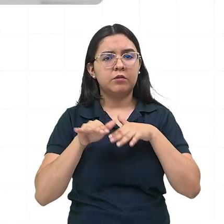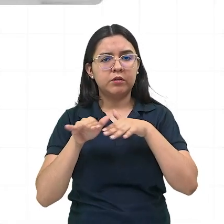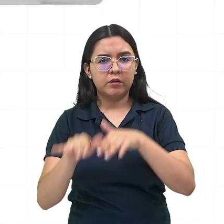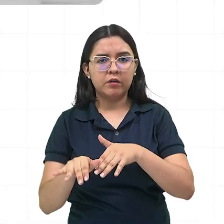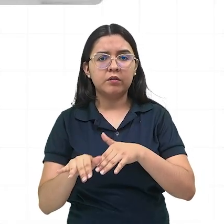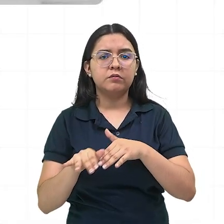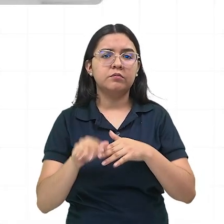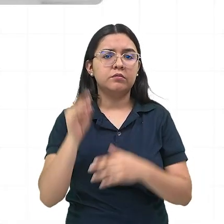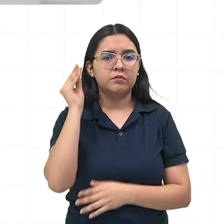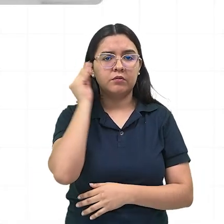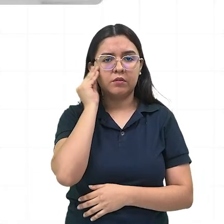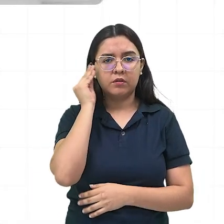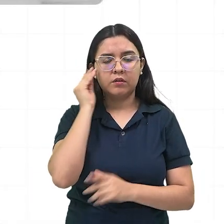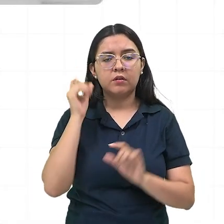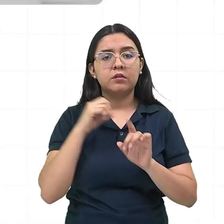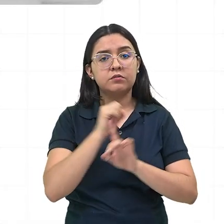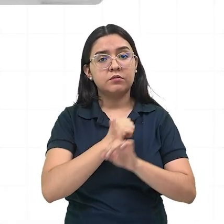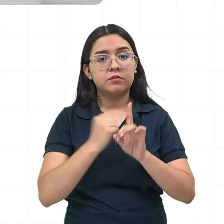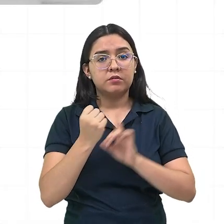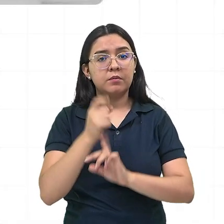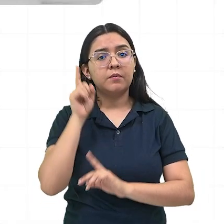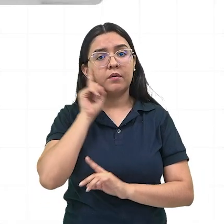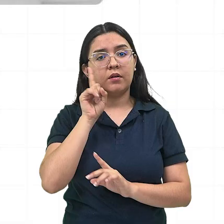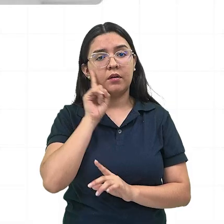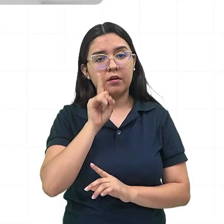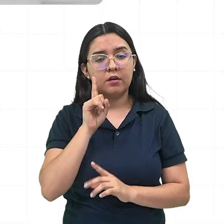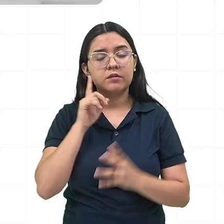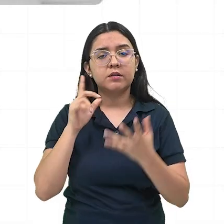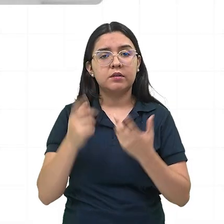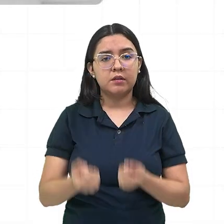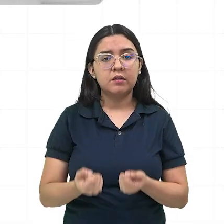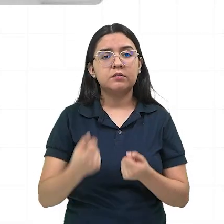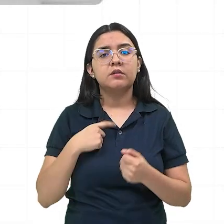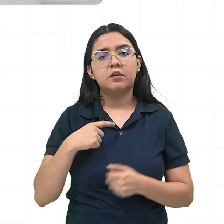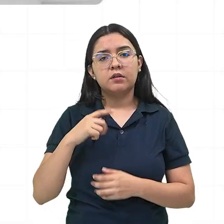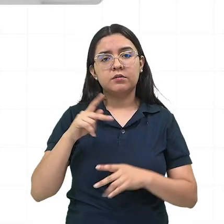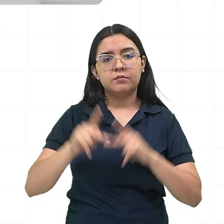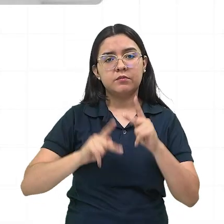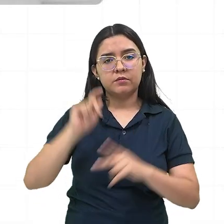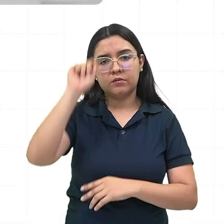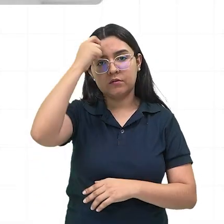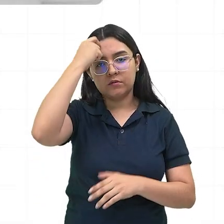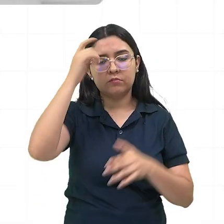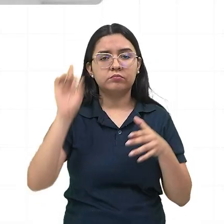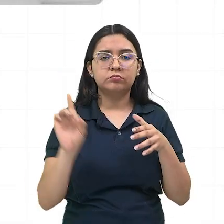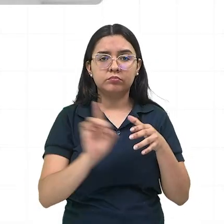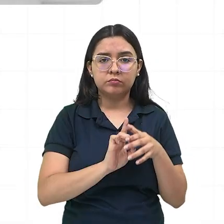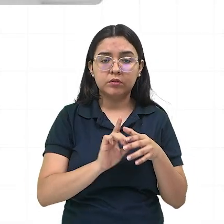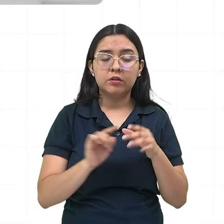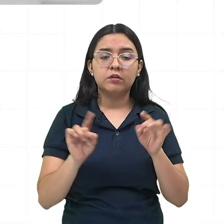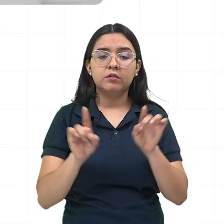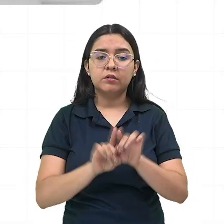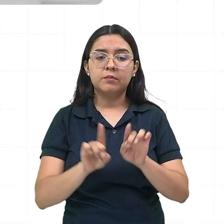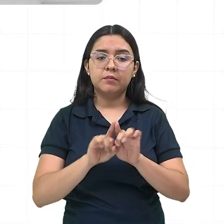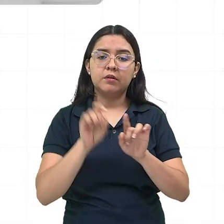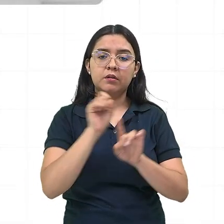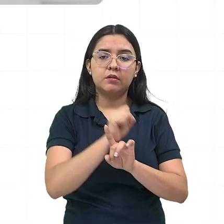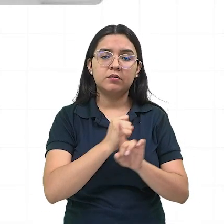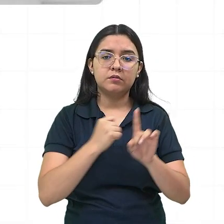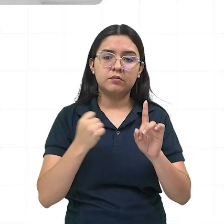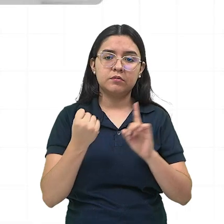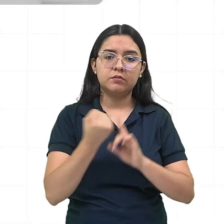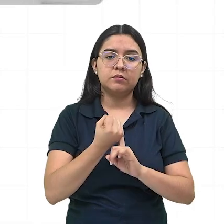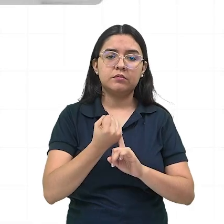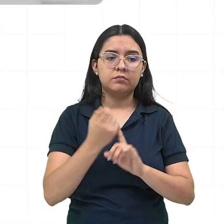verdade, fazer com que a sociedade americana aceitasse pessoas negras em sua membresia e também a sociedade pudesse